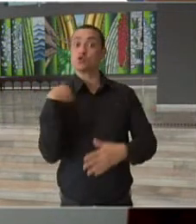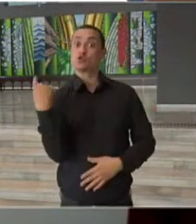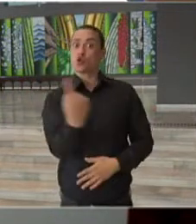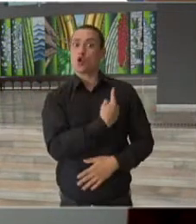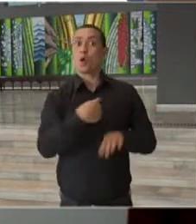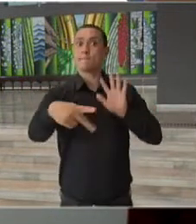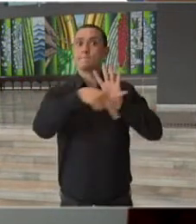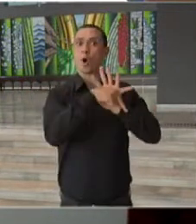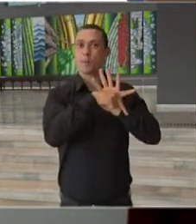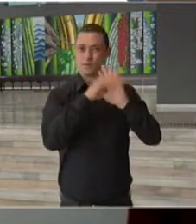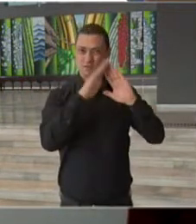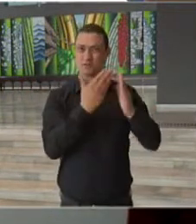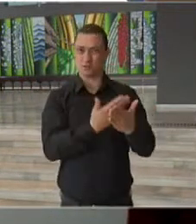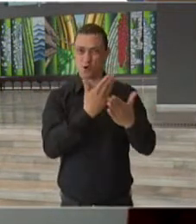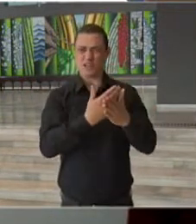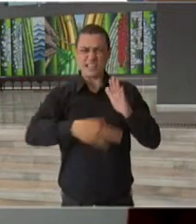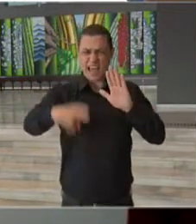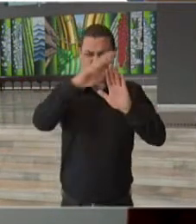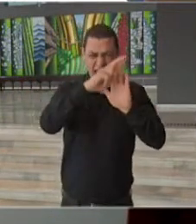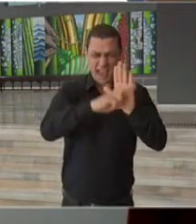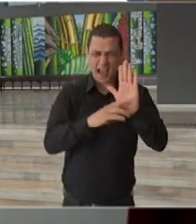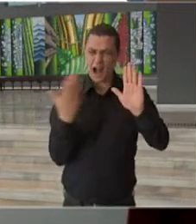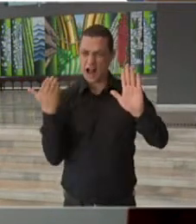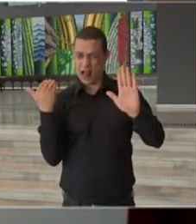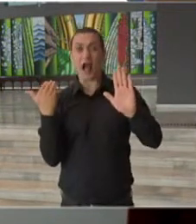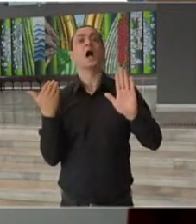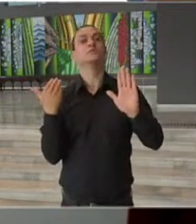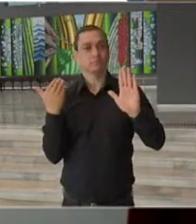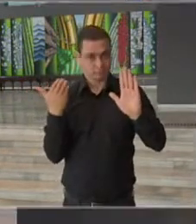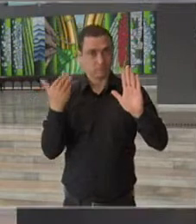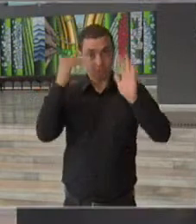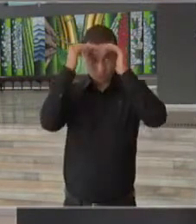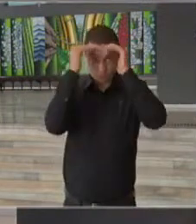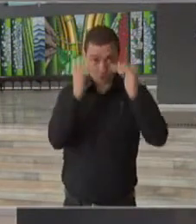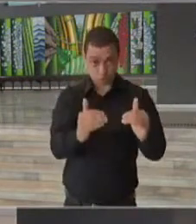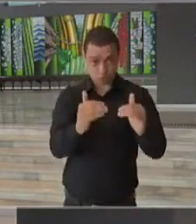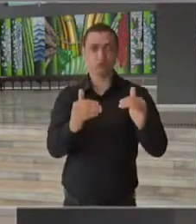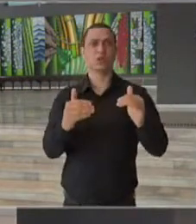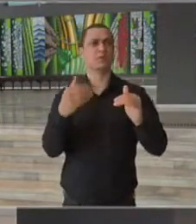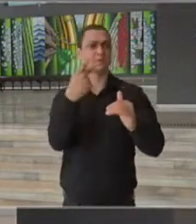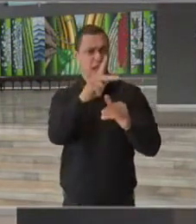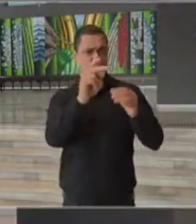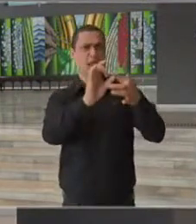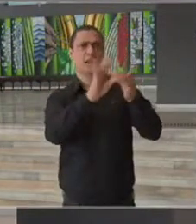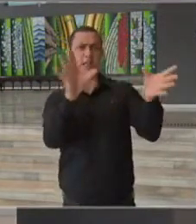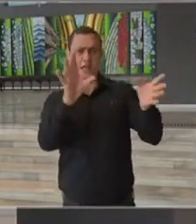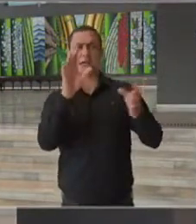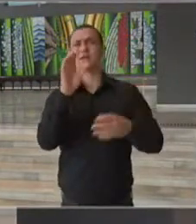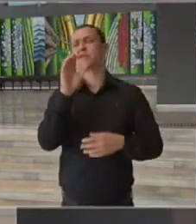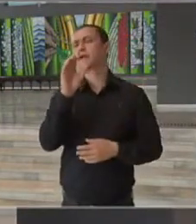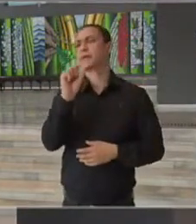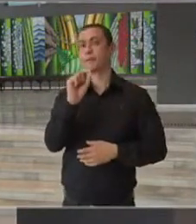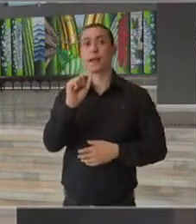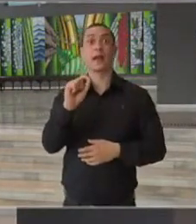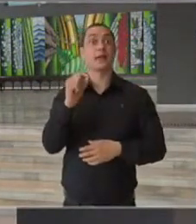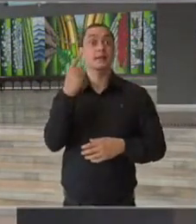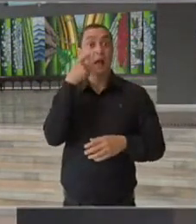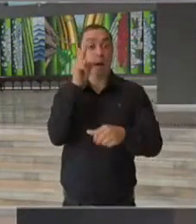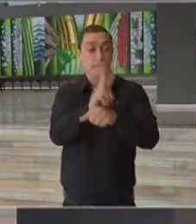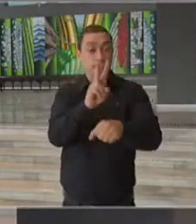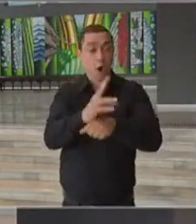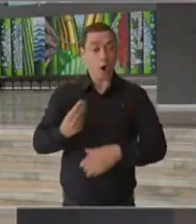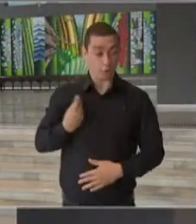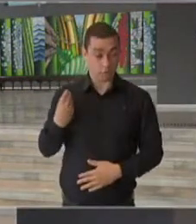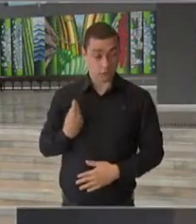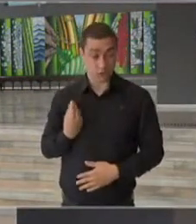rede, cumprindo todas as regras anteriores, obviamente, inclusive respeito à autonomia, a busca incondicional da proteção à